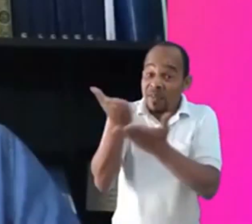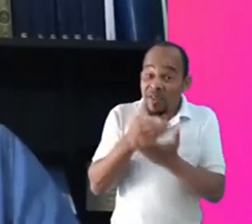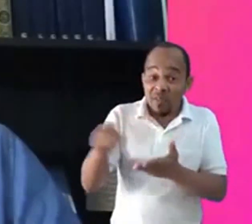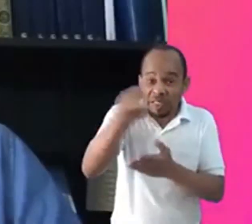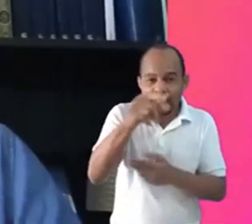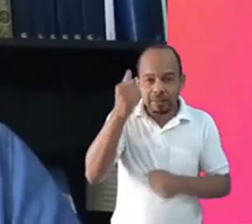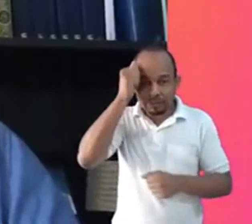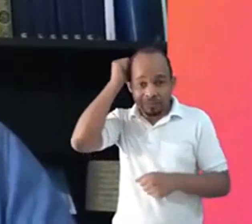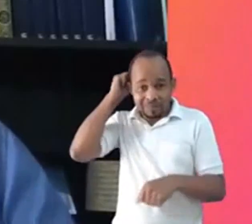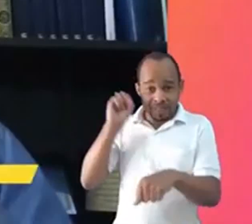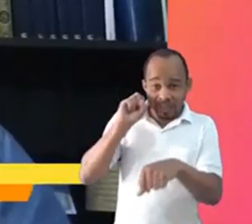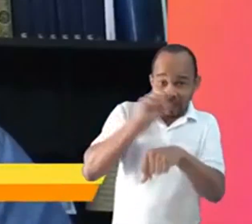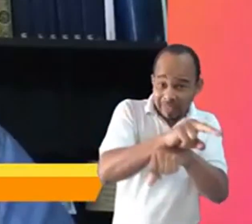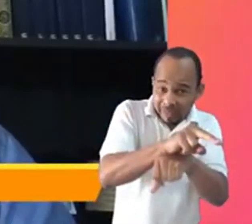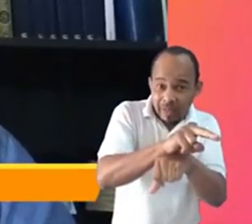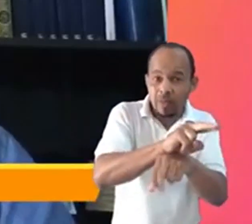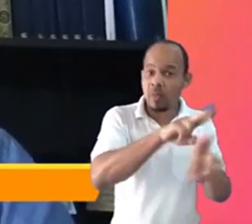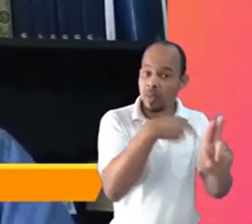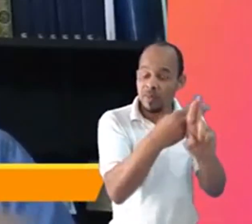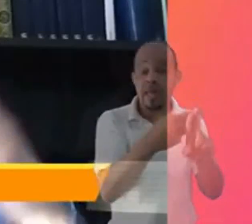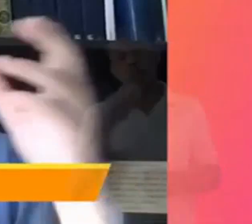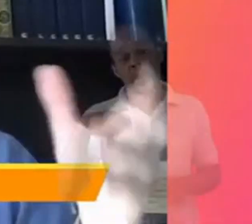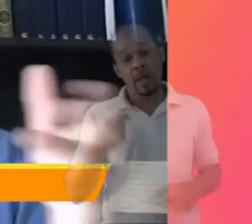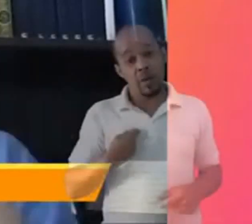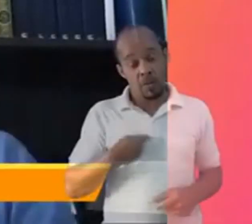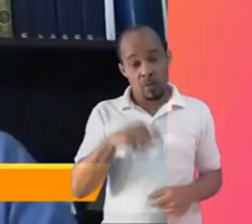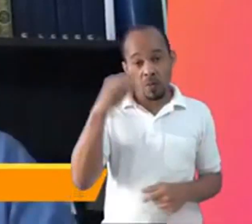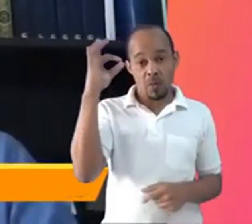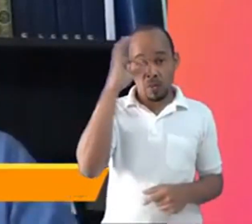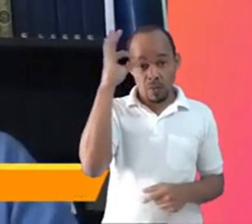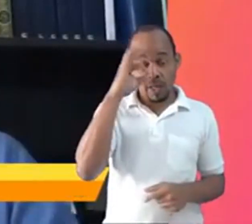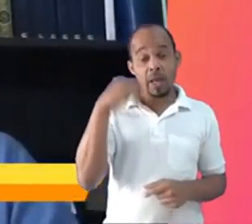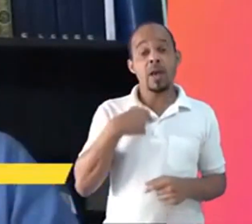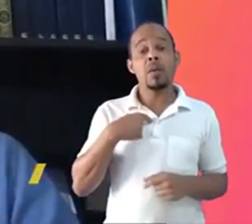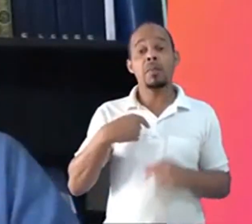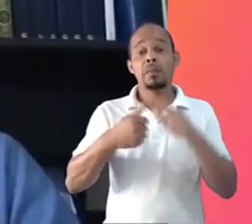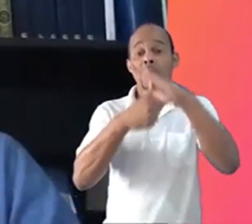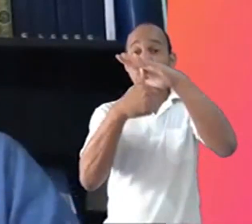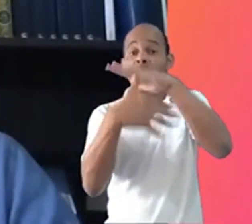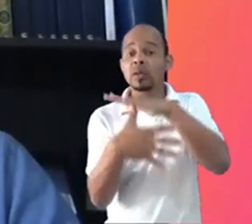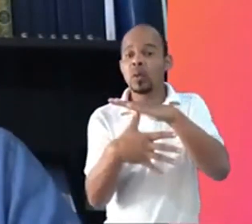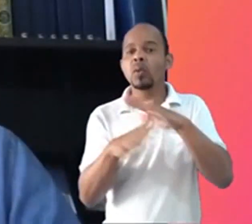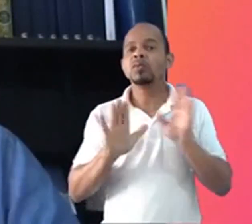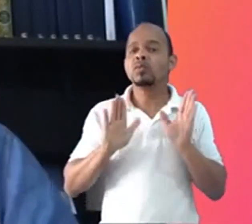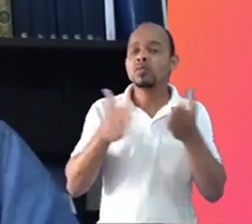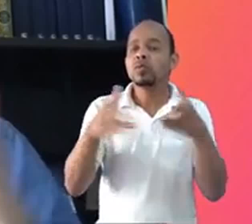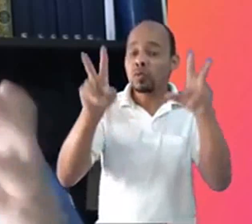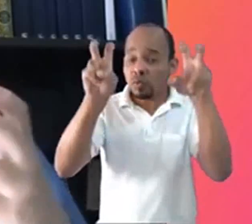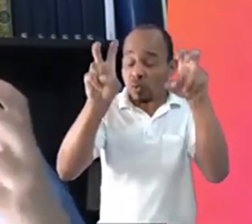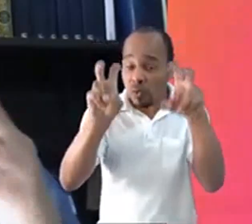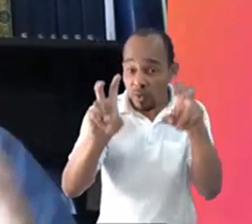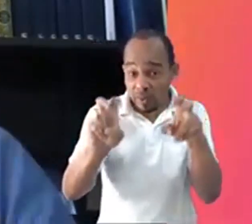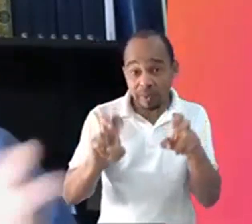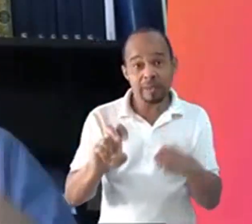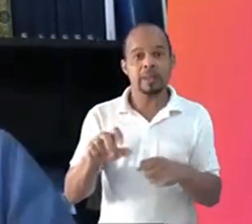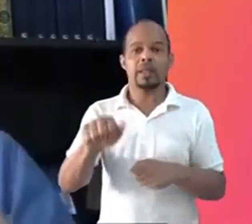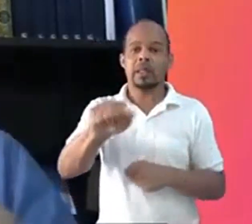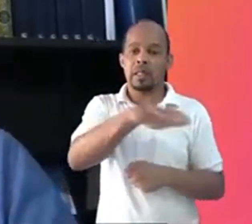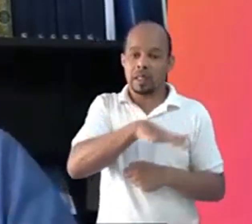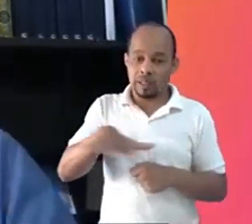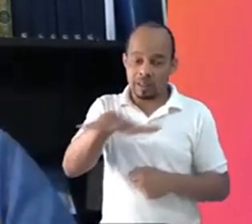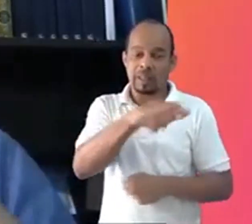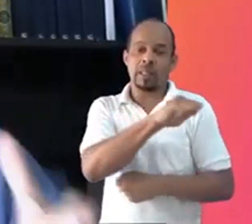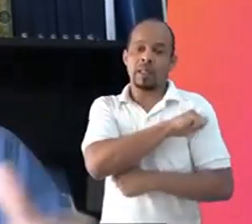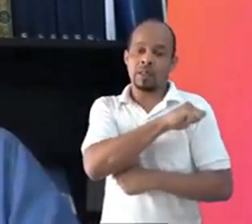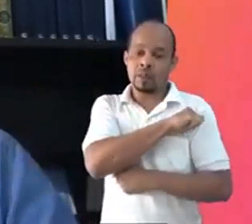Seja bem-vindo, calouro. Meu nome é Wellington, eu sou pró-reitor de assuntos comunitários e estudantis. Num ano normal, a gente